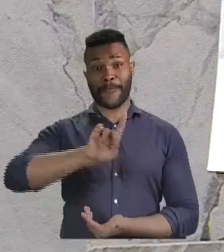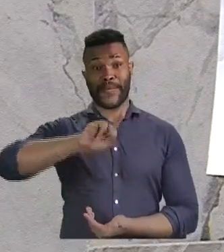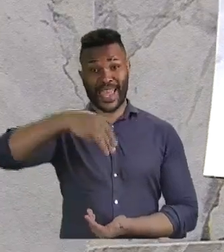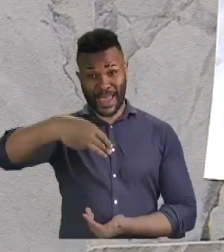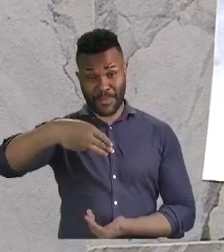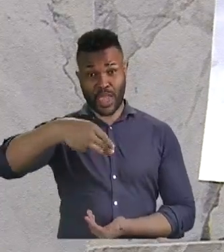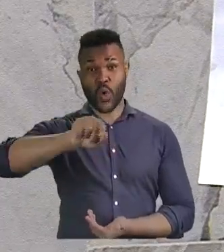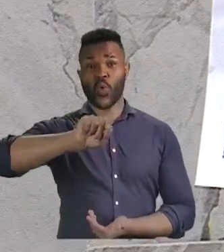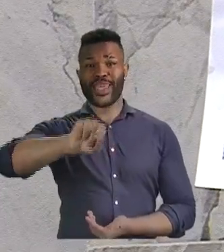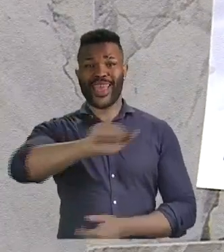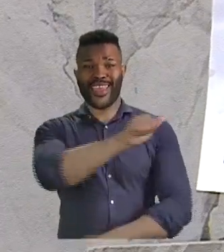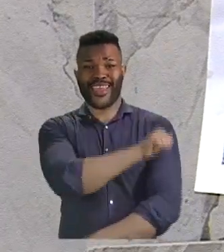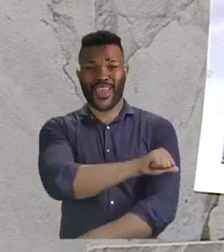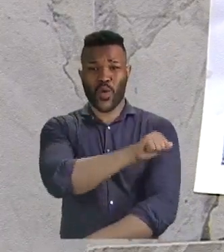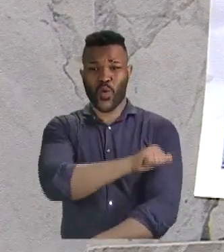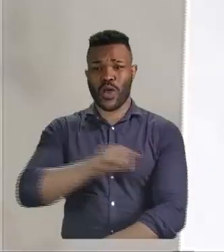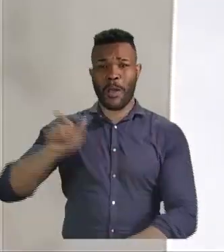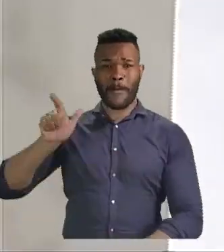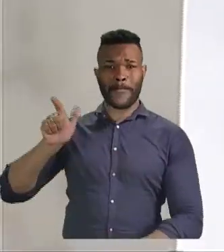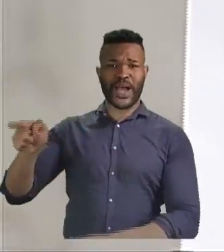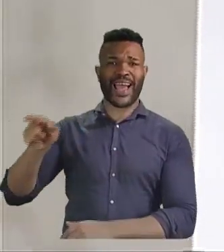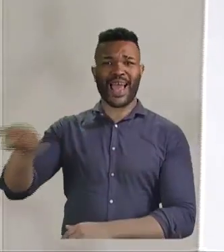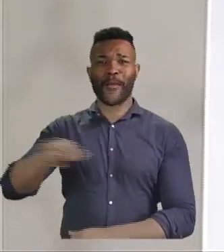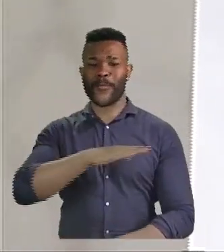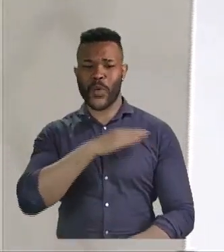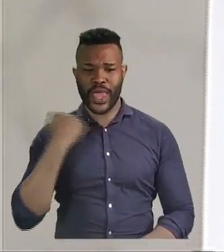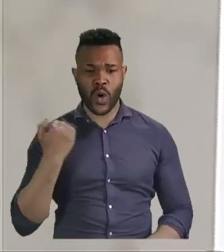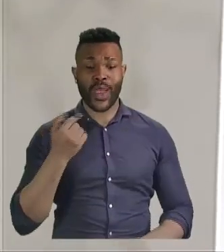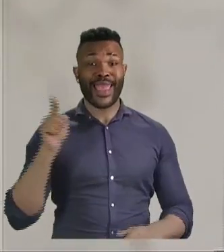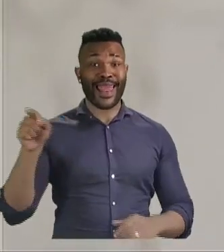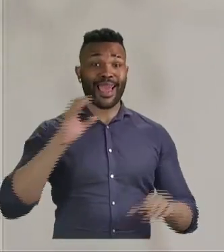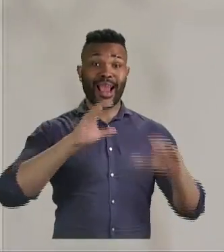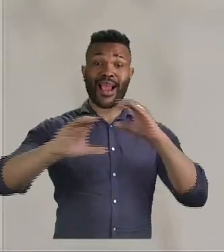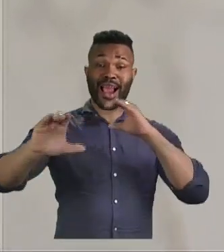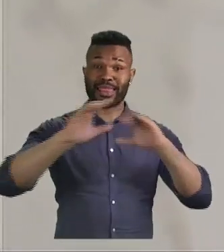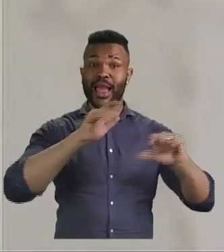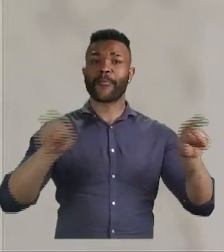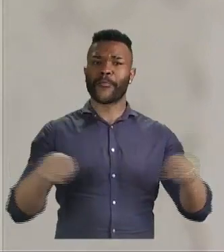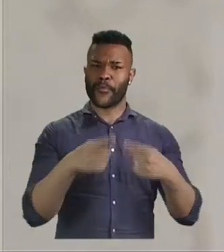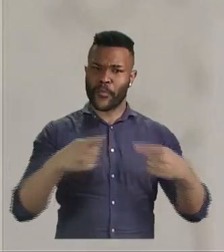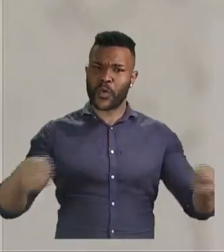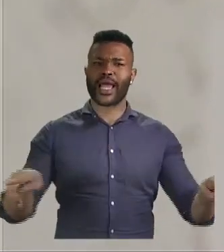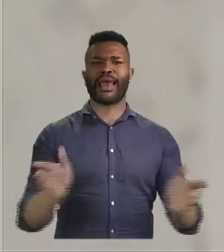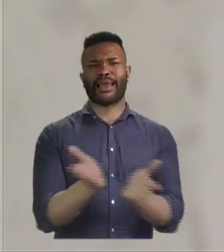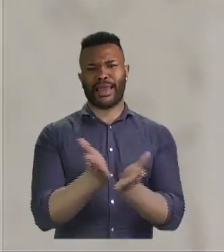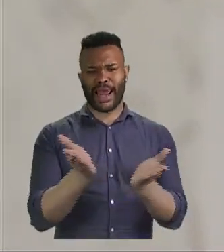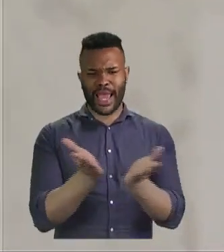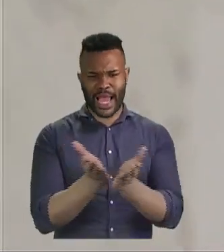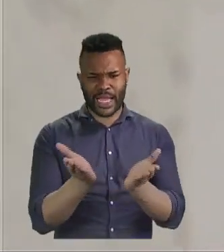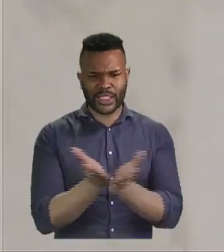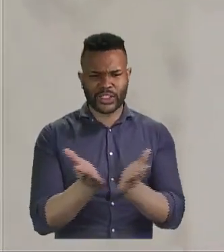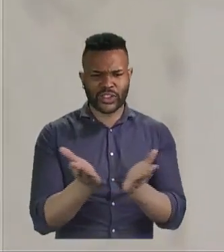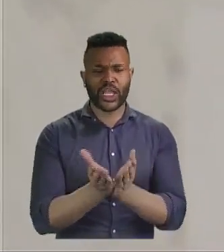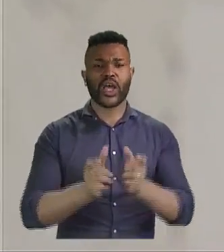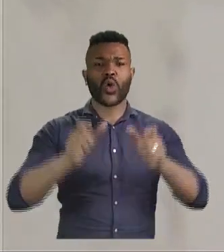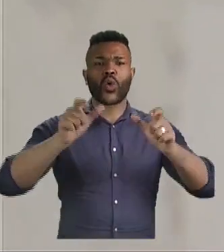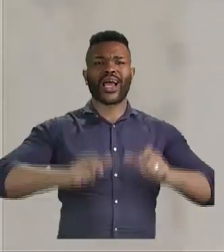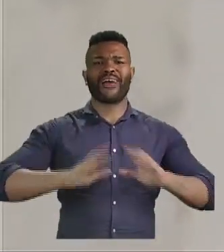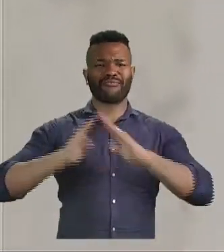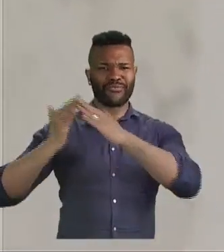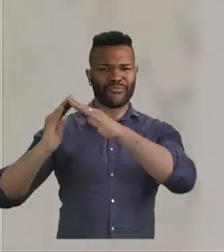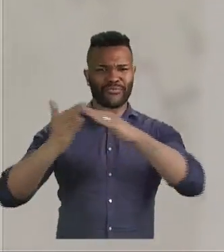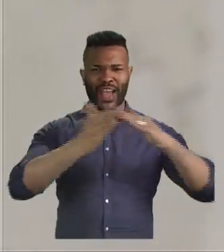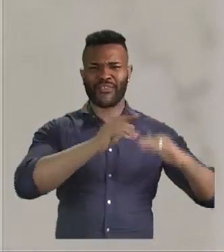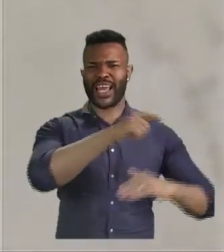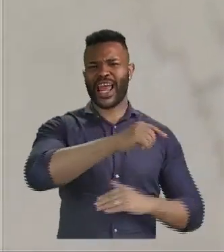foi morto no Rio de Janeiro, era um cantor gospel, ele muito conhecido em várias favelas, várias